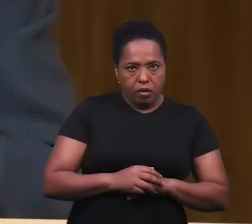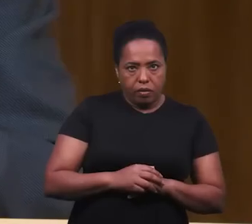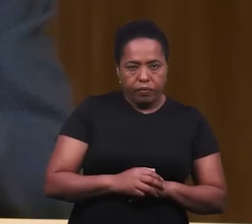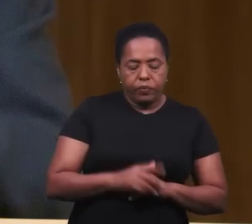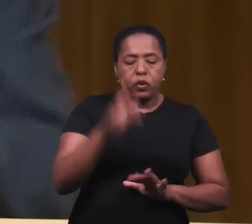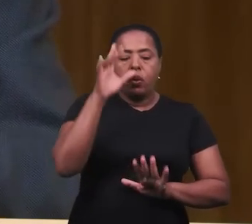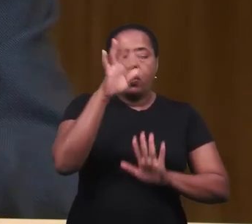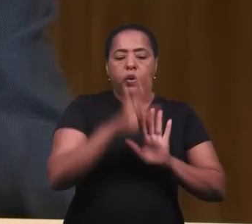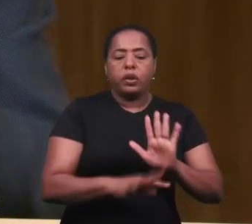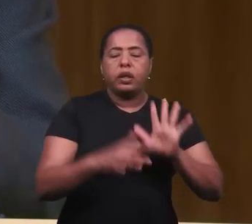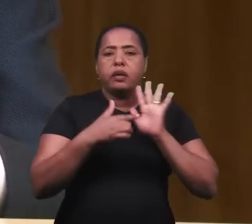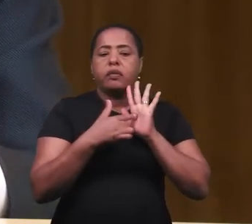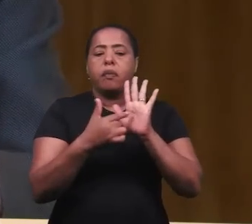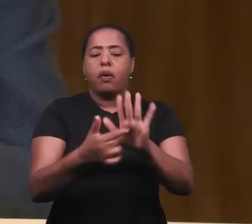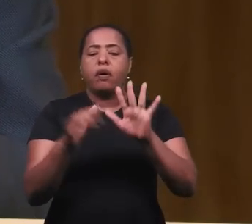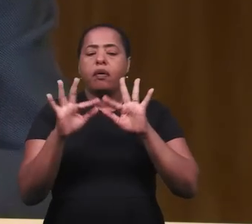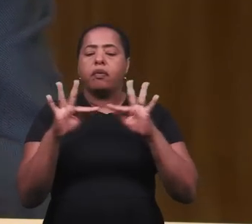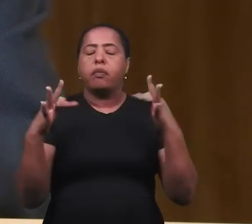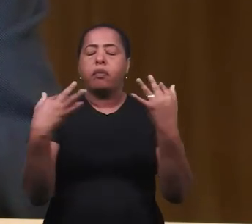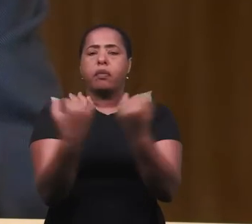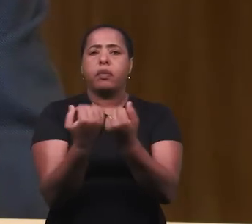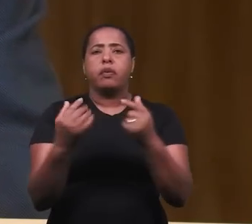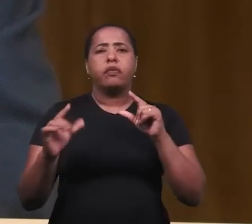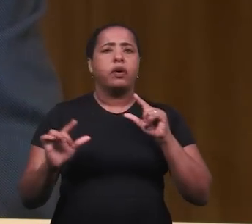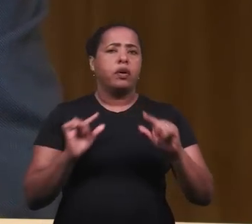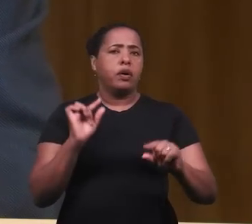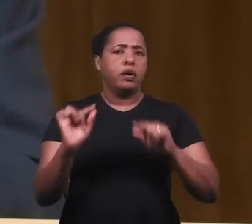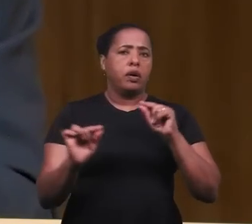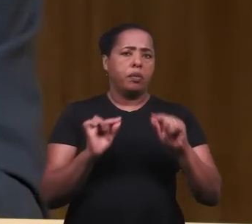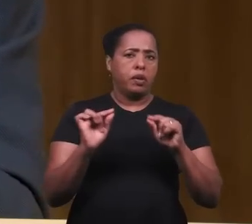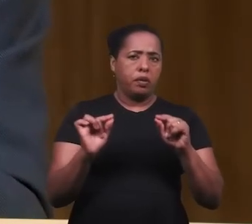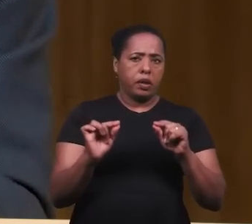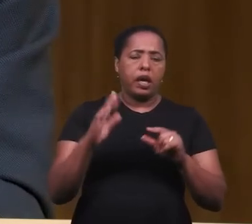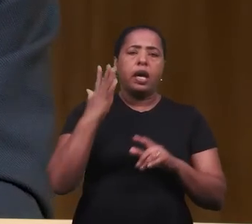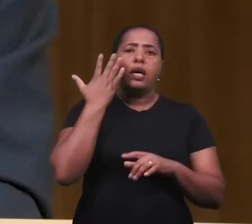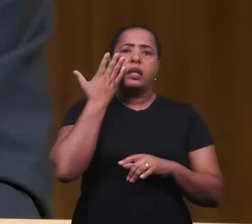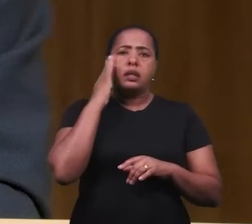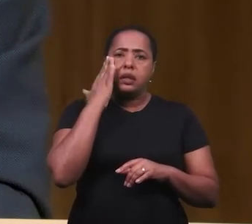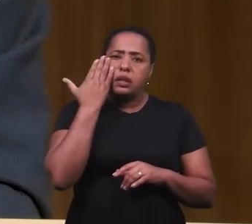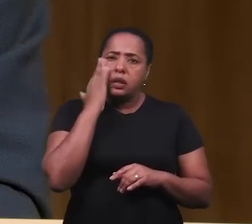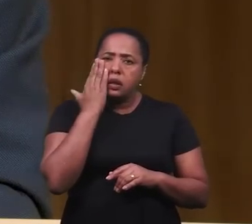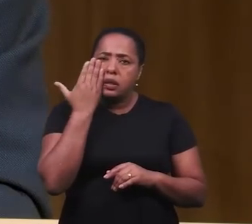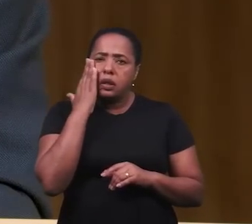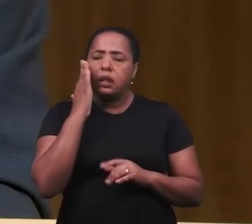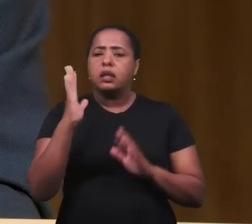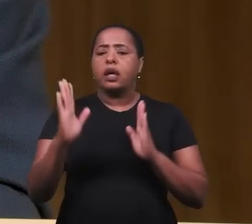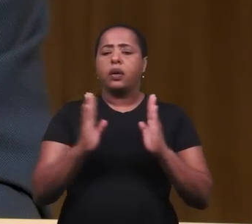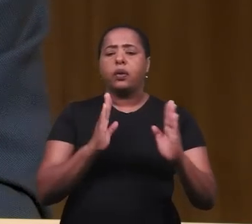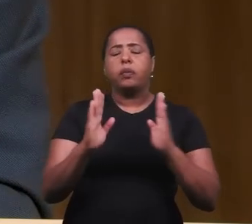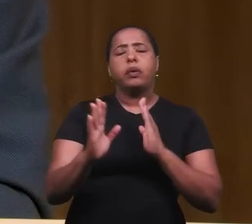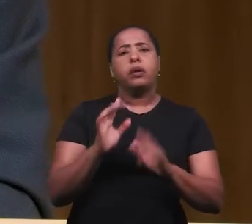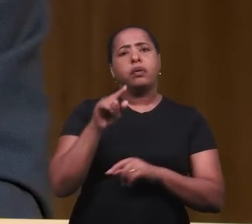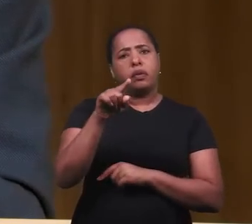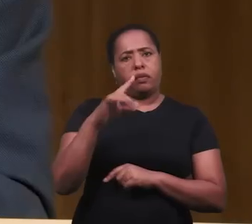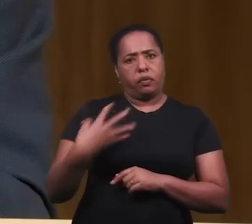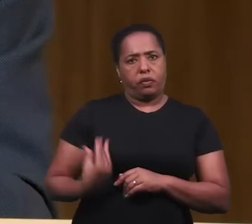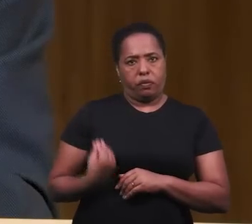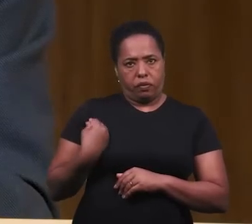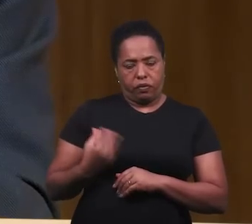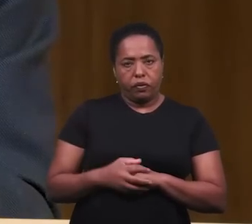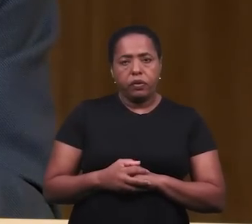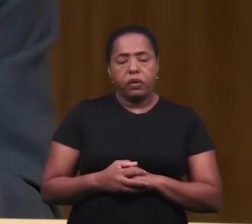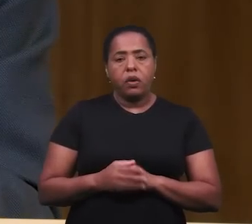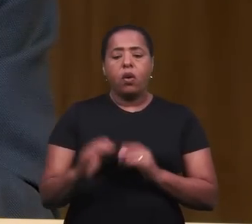É uma escolha, plantar e espelhar a colheita. Então, eu acho que o texto vai trazer para as